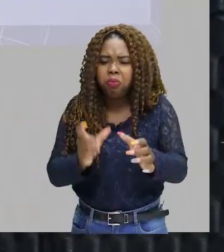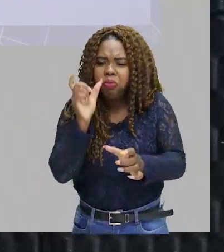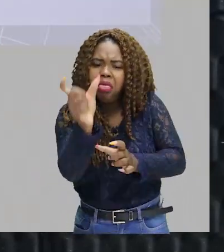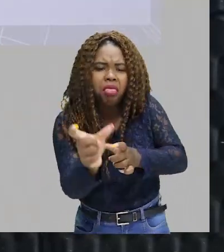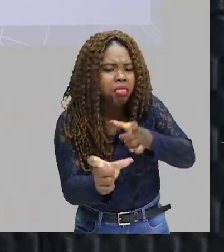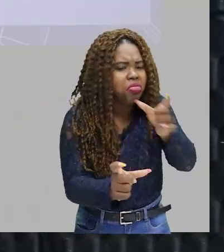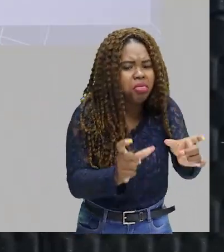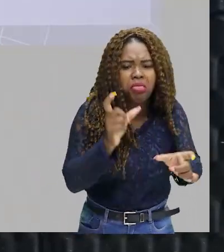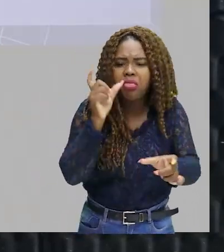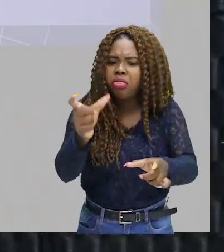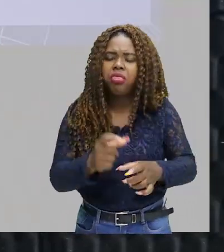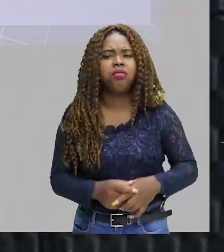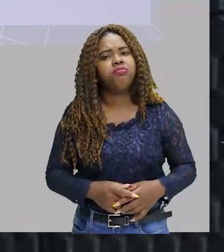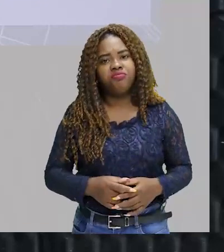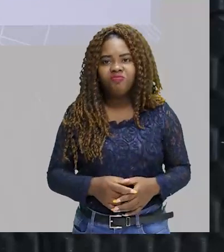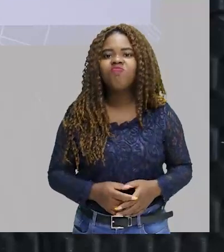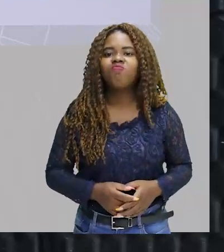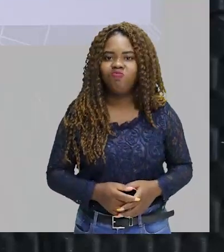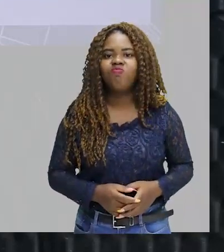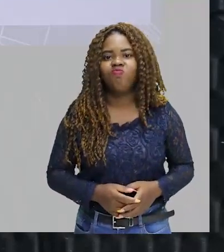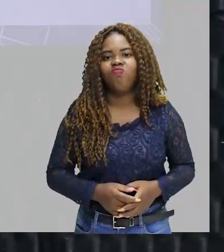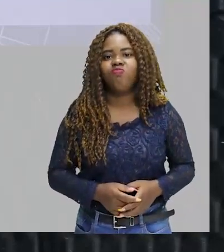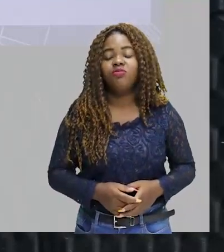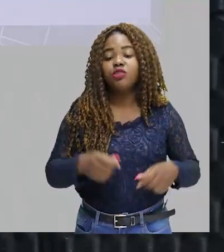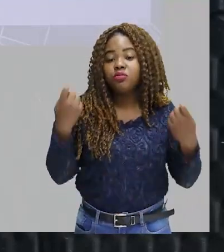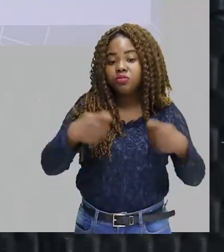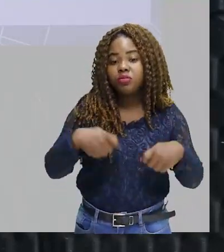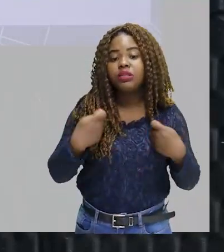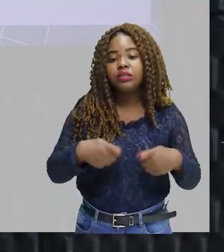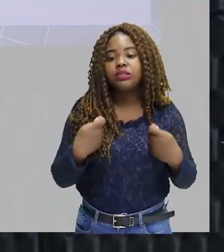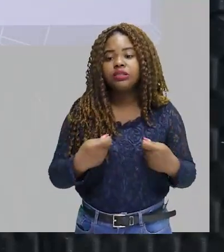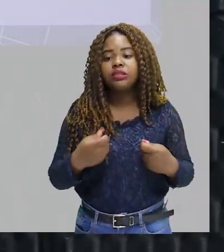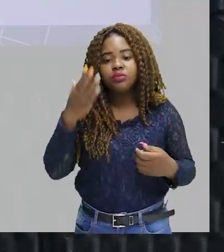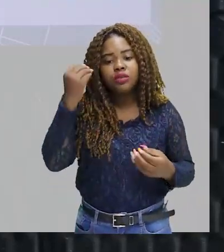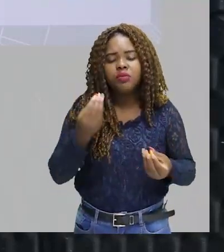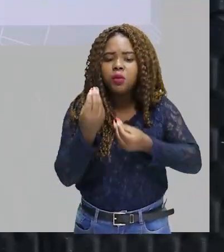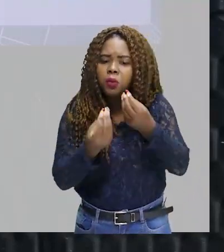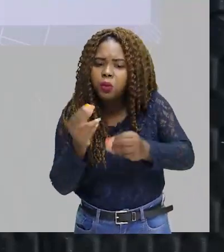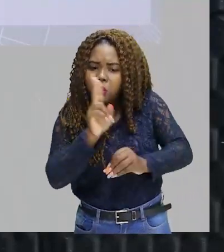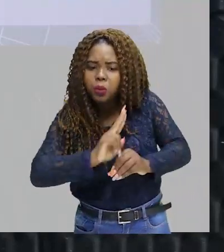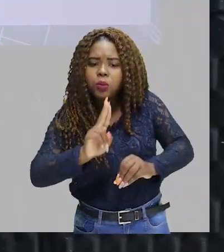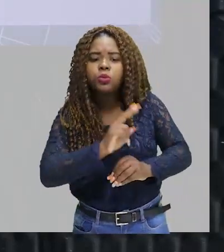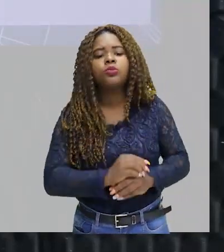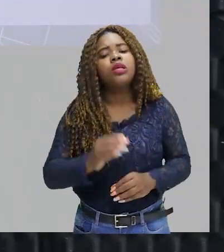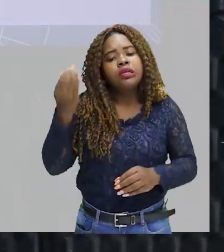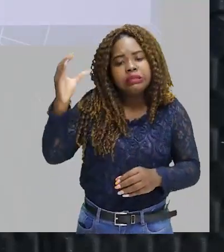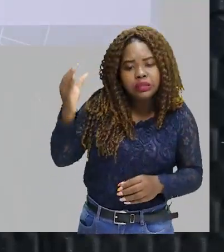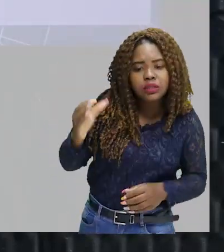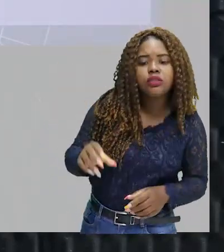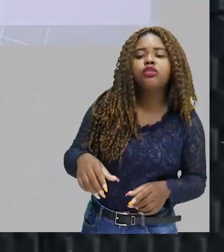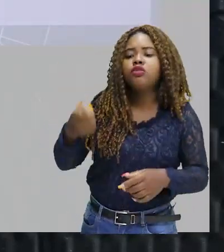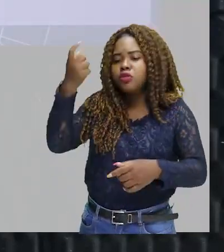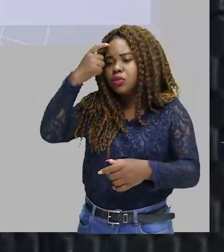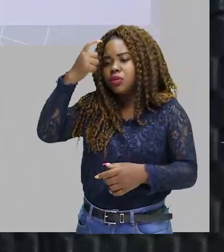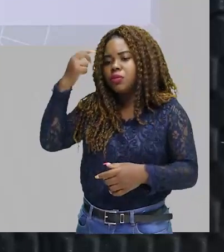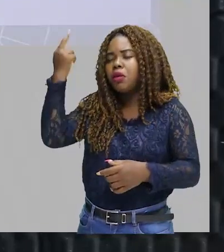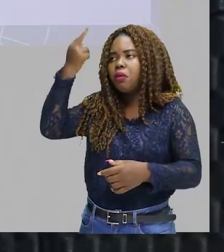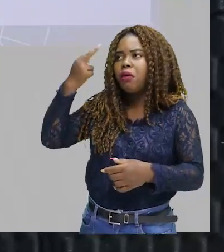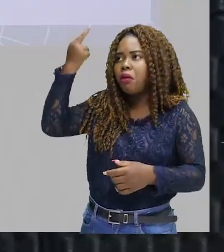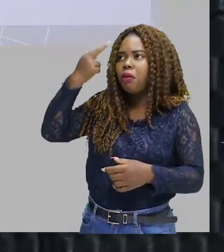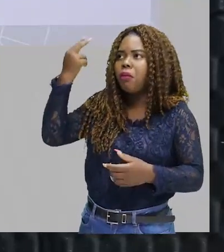todos esses elementos que, querendo ou não, vão impactar diretamente na sociedade. São elementos culturais, elementos cognitivos,